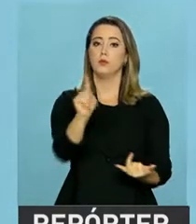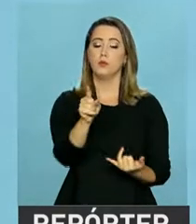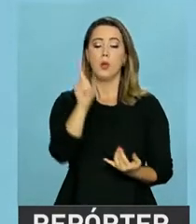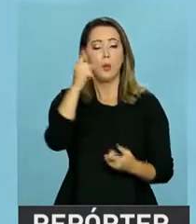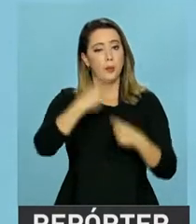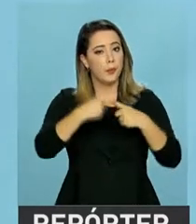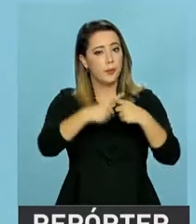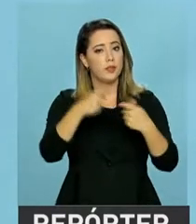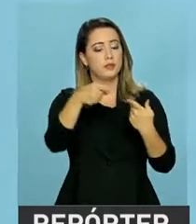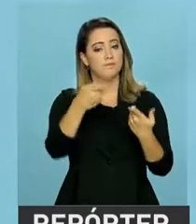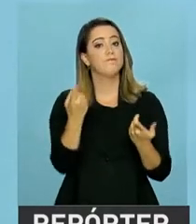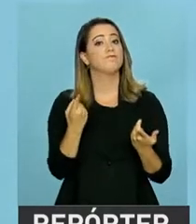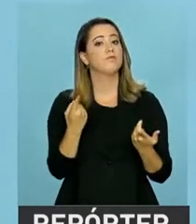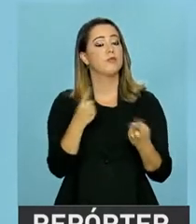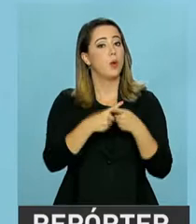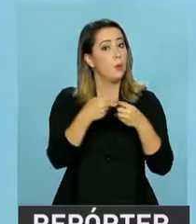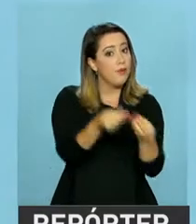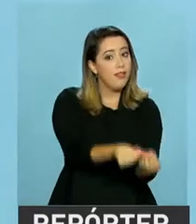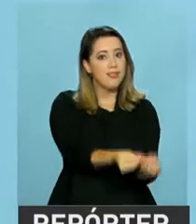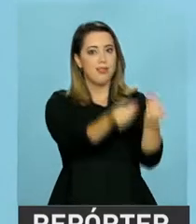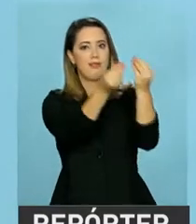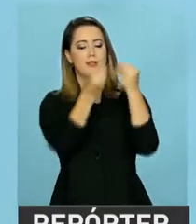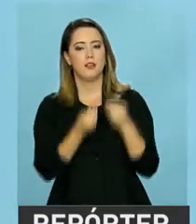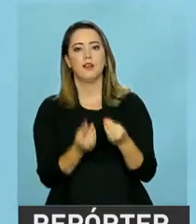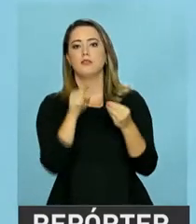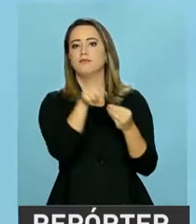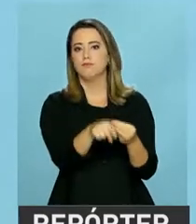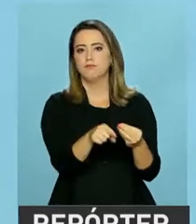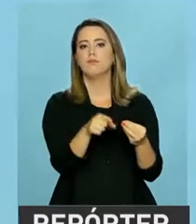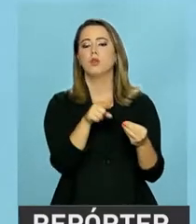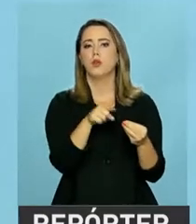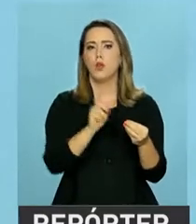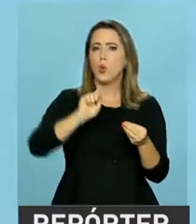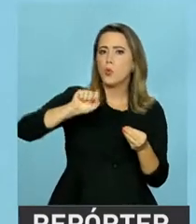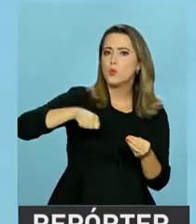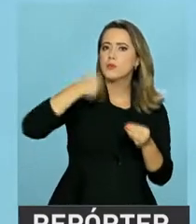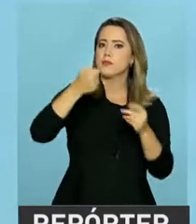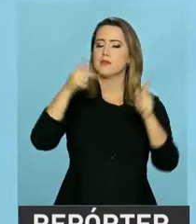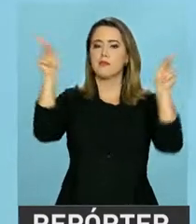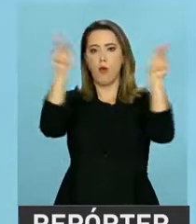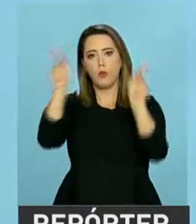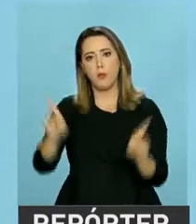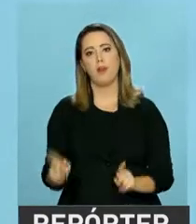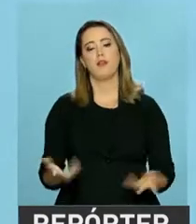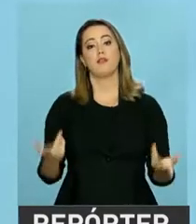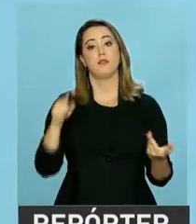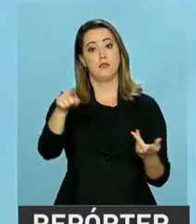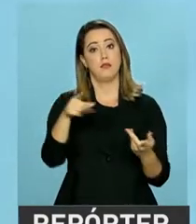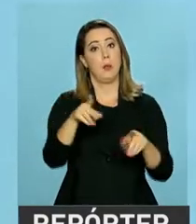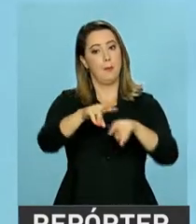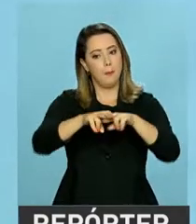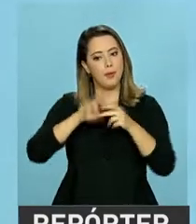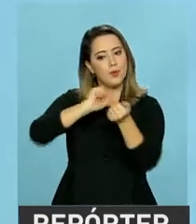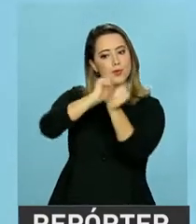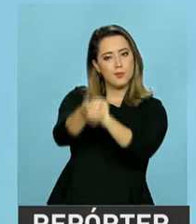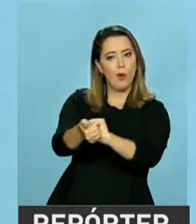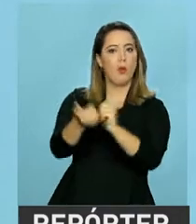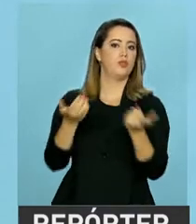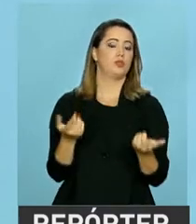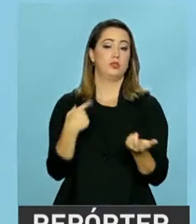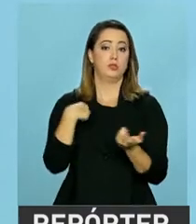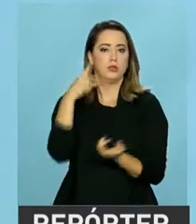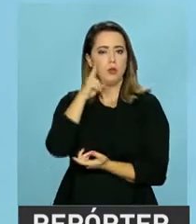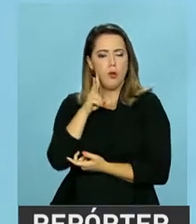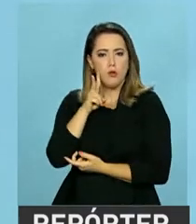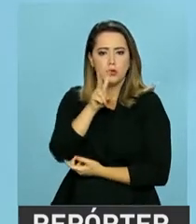Exata e precisamente porque ela traz, de alguma maneira, o símbolo da paz por meio do esporte. Quando